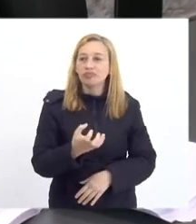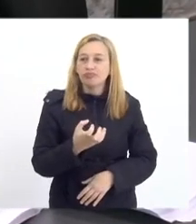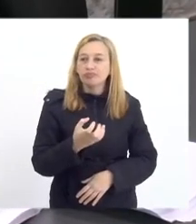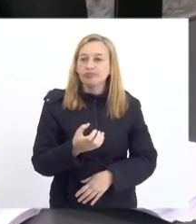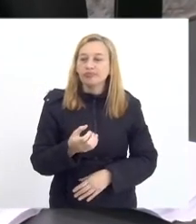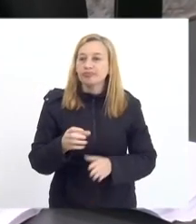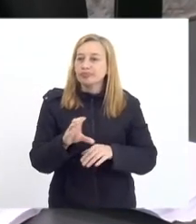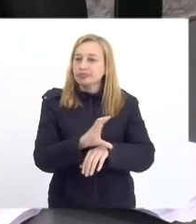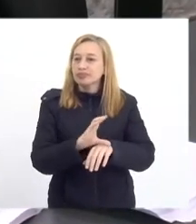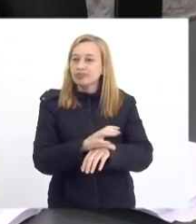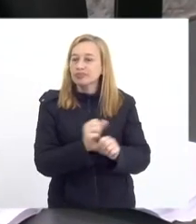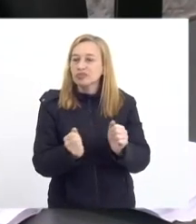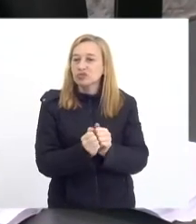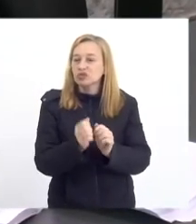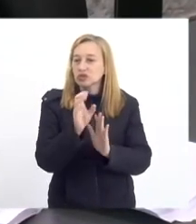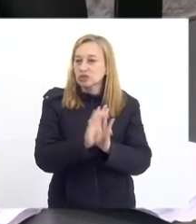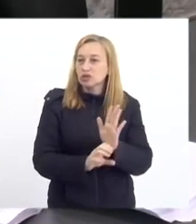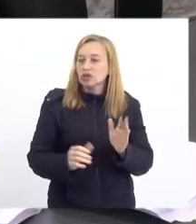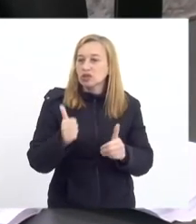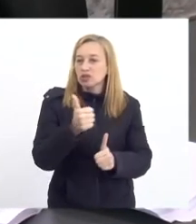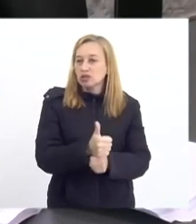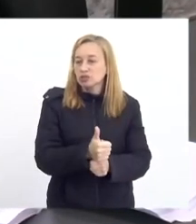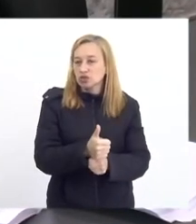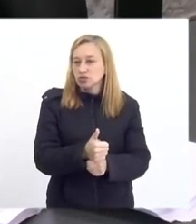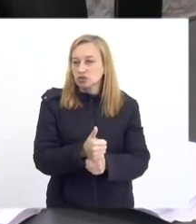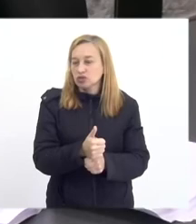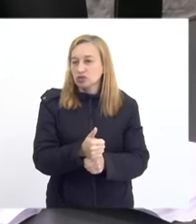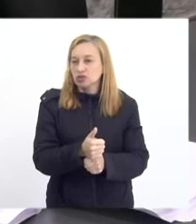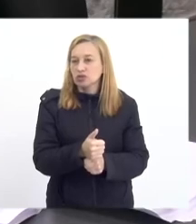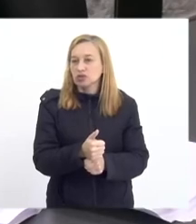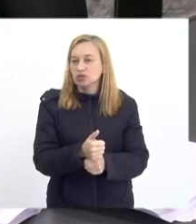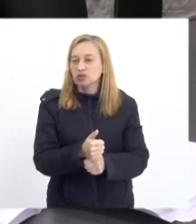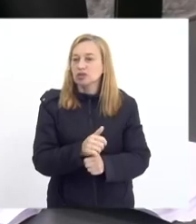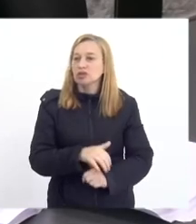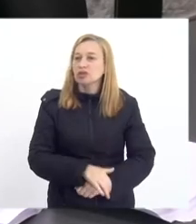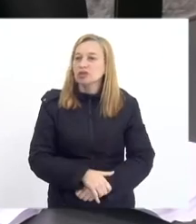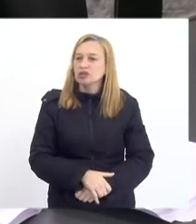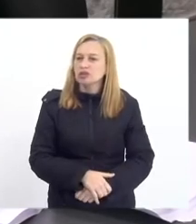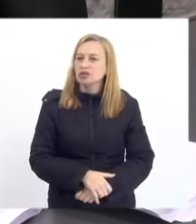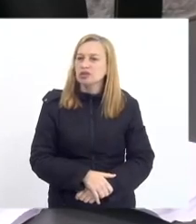é pela constitucionalidade com emendas concluindo por substitutivo. Mas entendo...